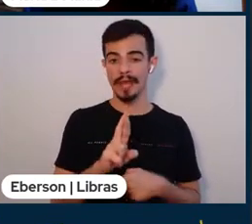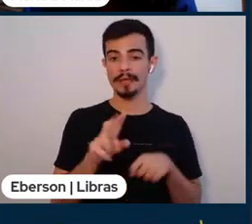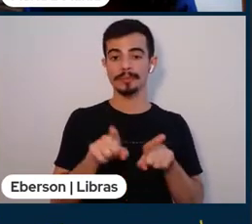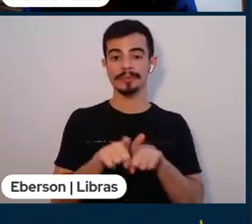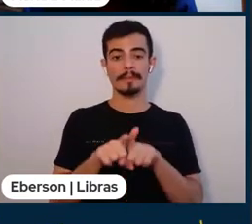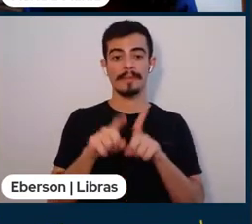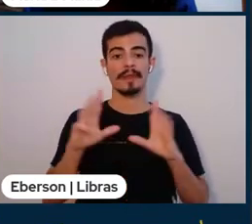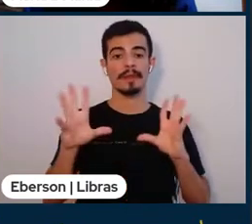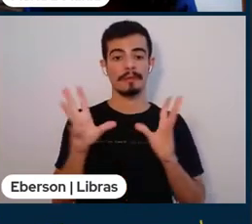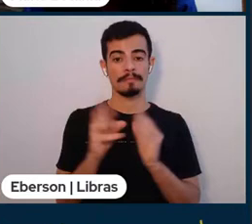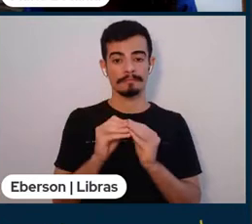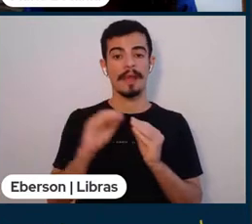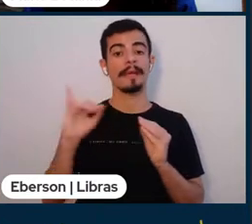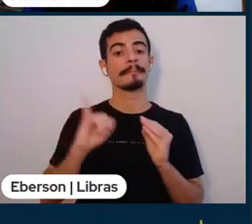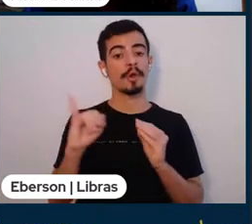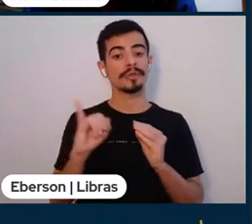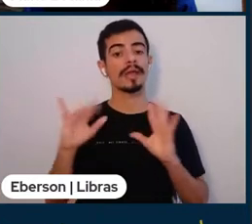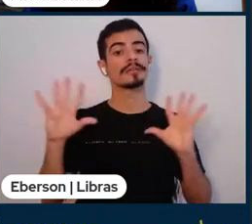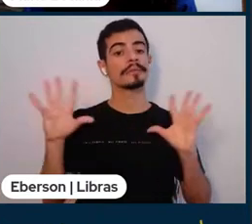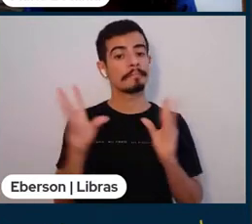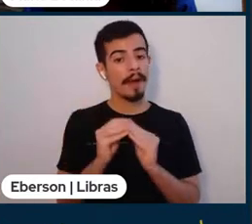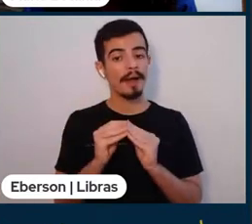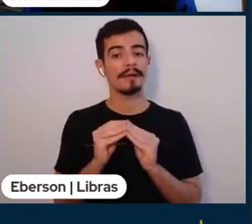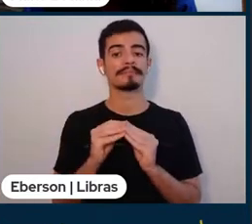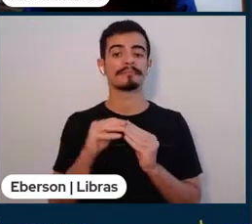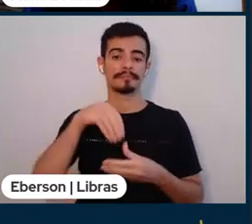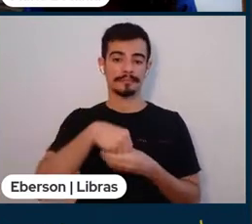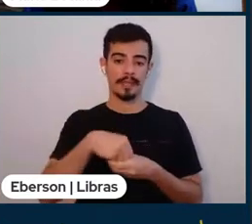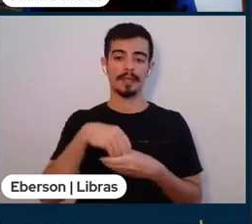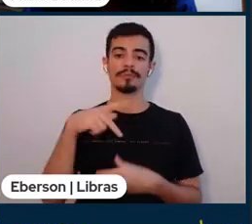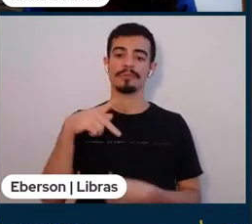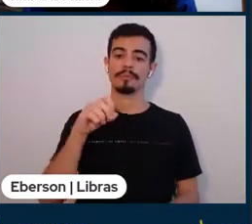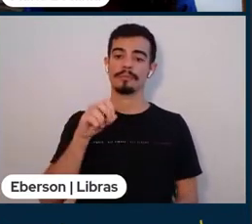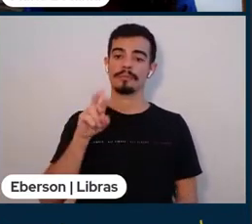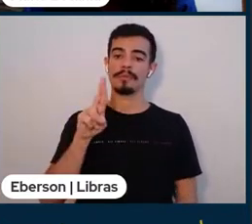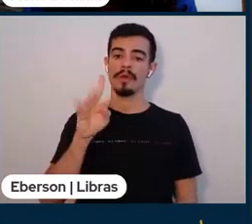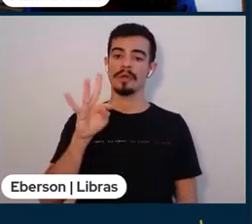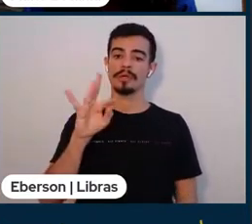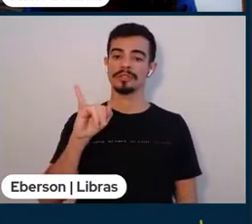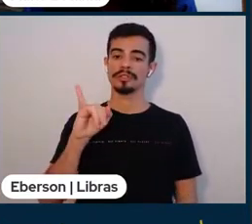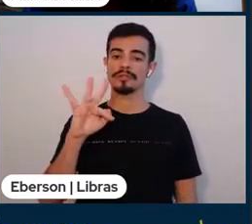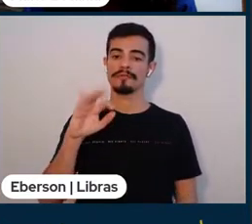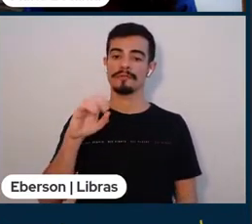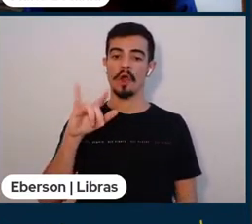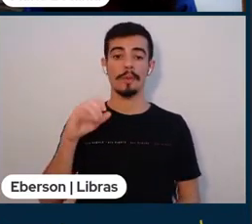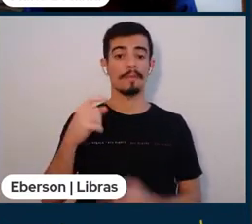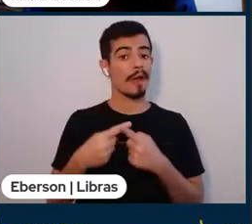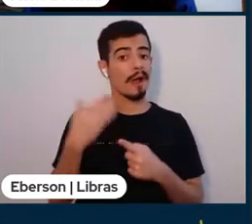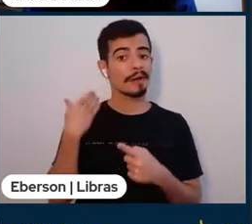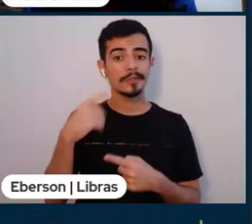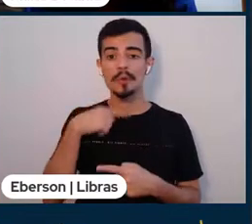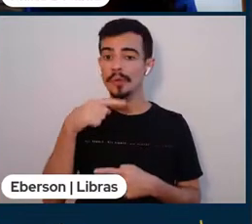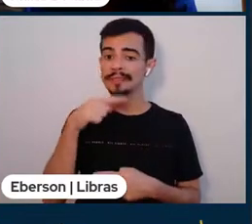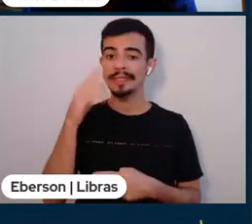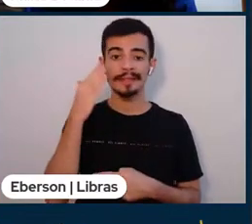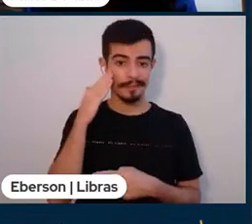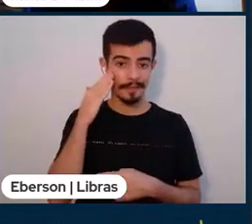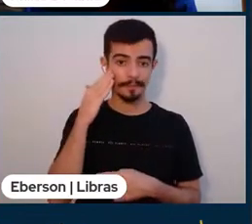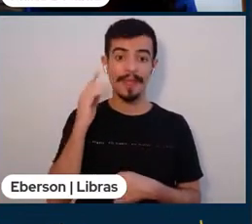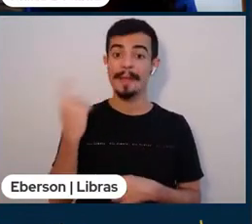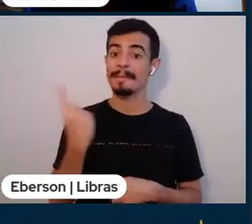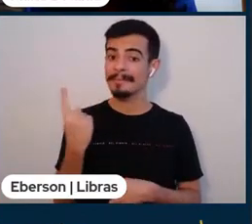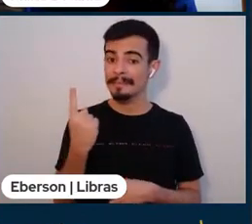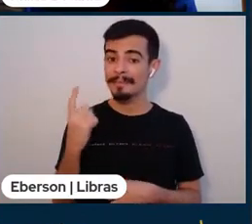ser concisa no portfólio é algo que eu não conseguia compreender. Tanto que o meu primeiro case, se